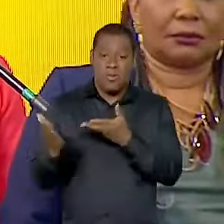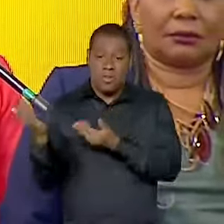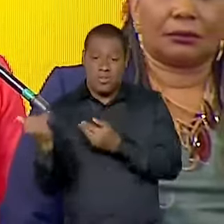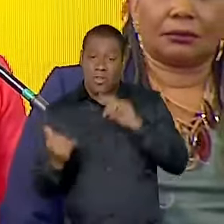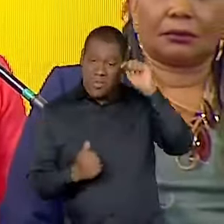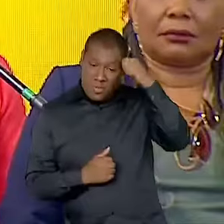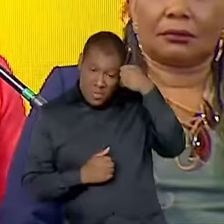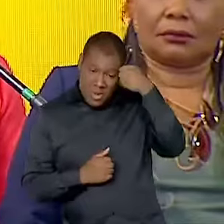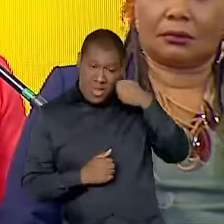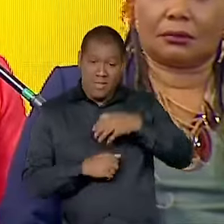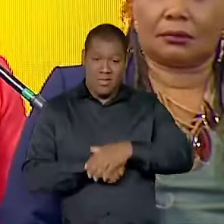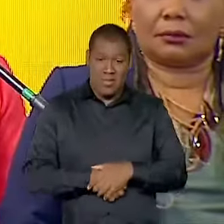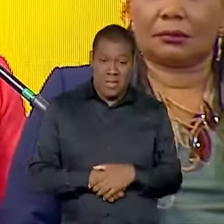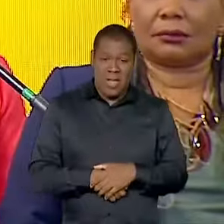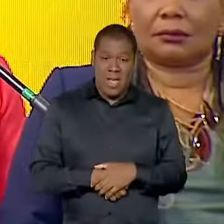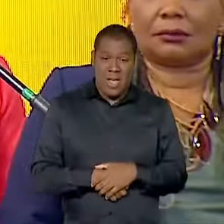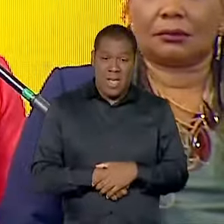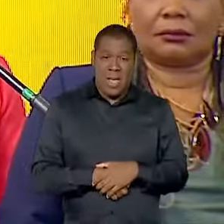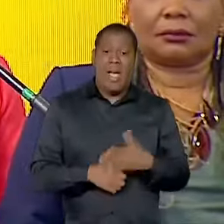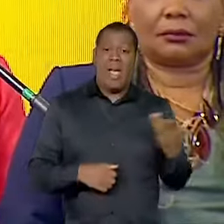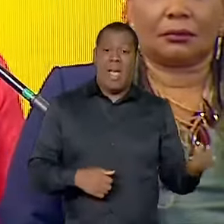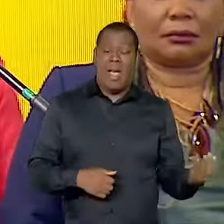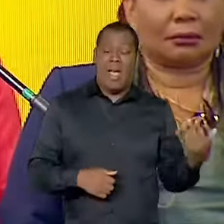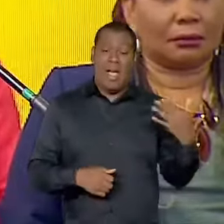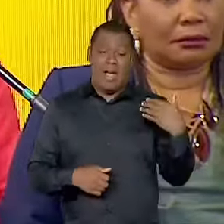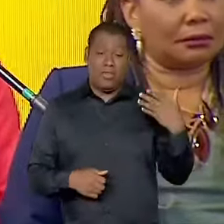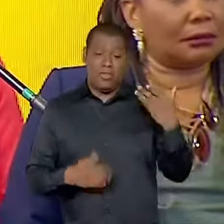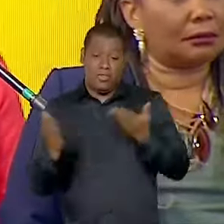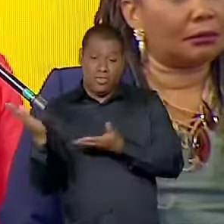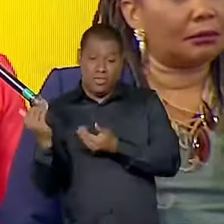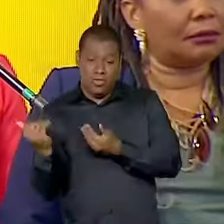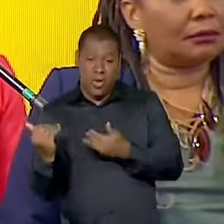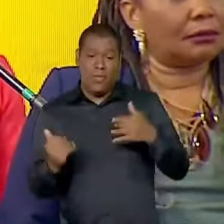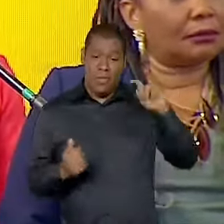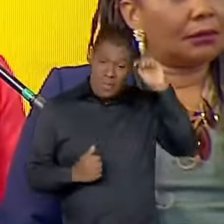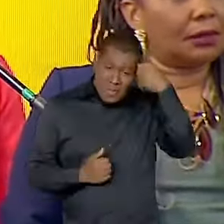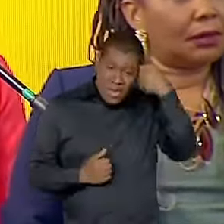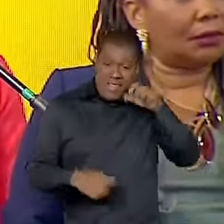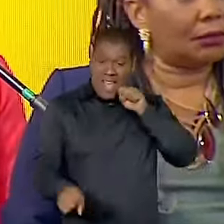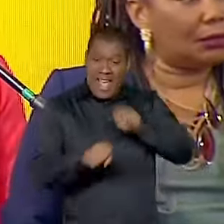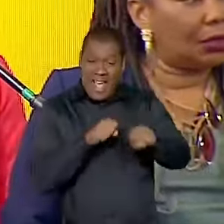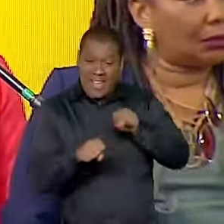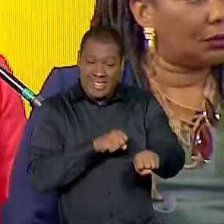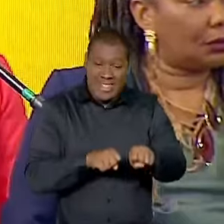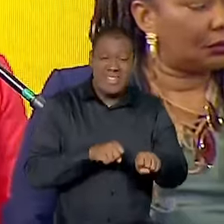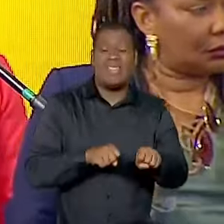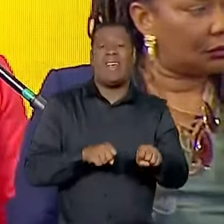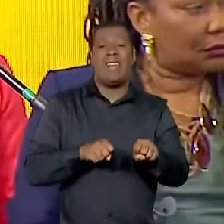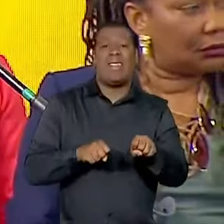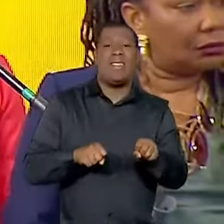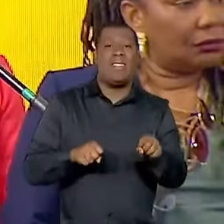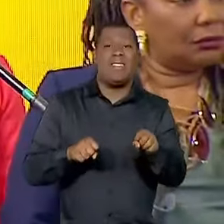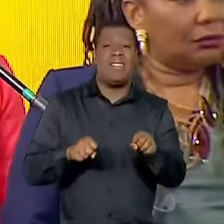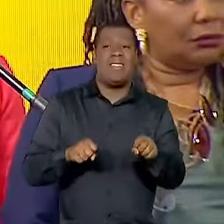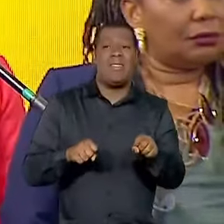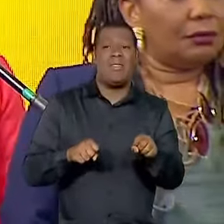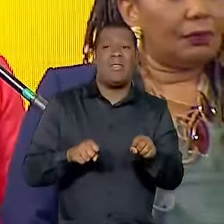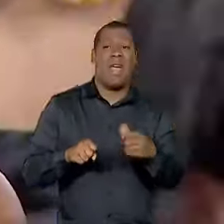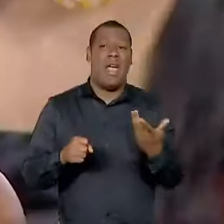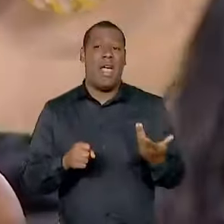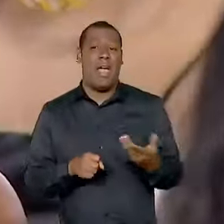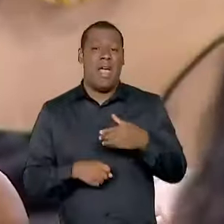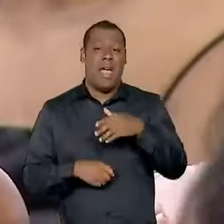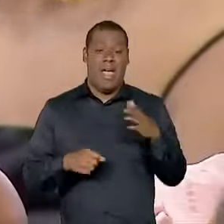assassinados antes de chegar nos 19 anos. A juventude negra ainda é maioria nas mais estatísticas.